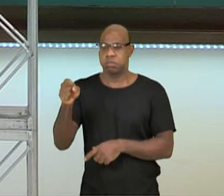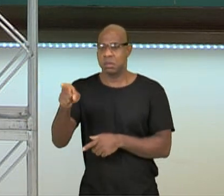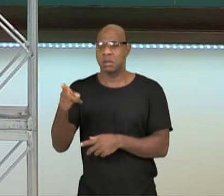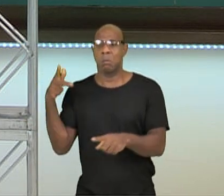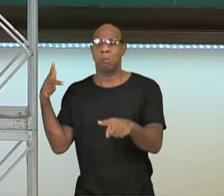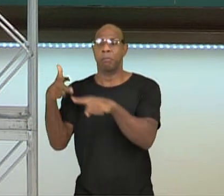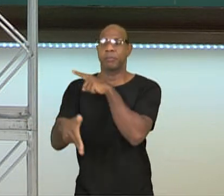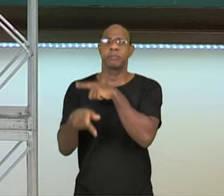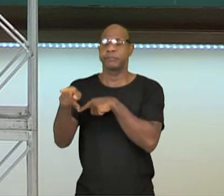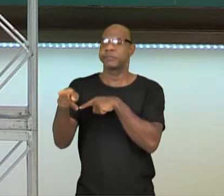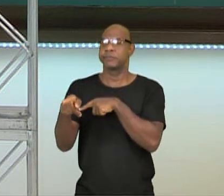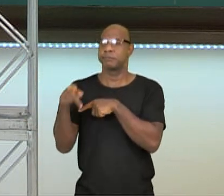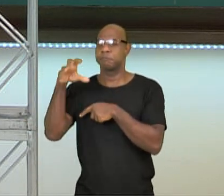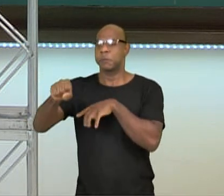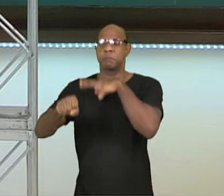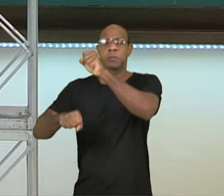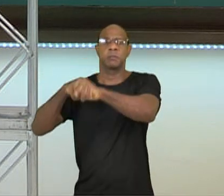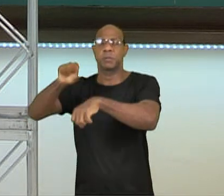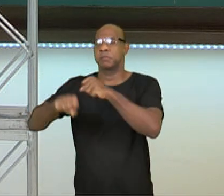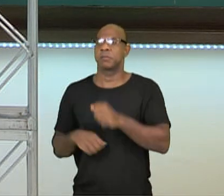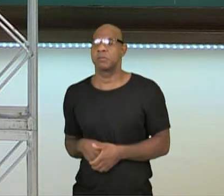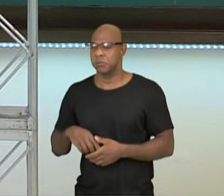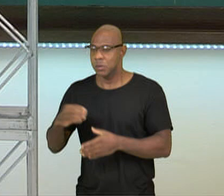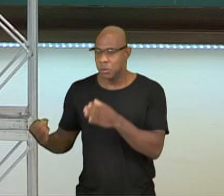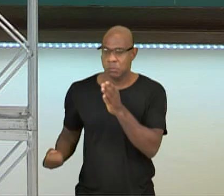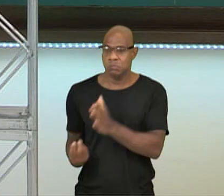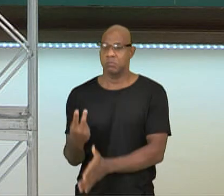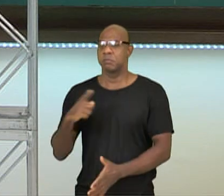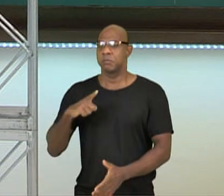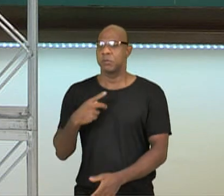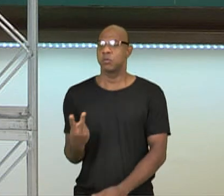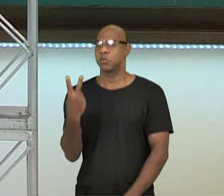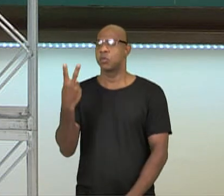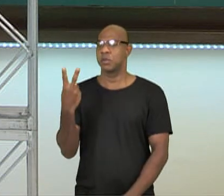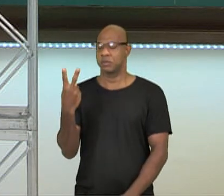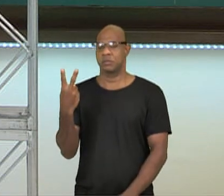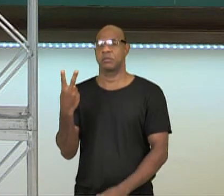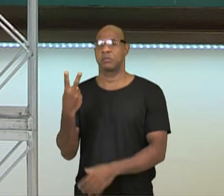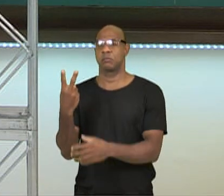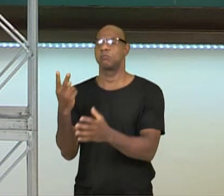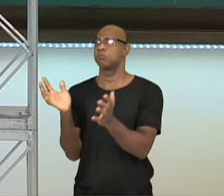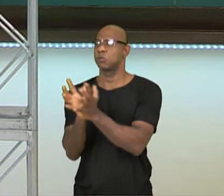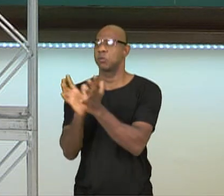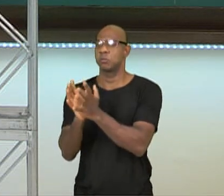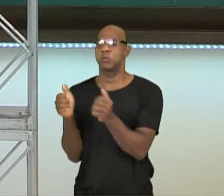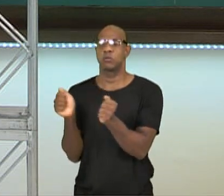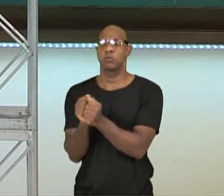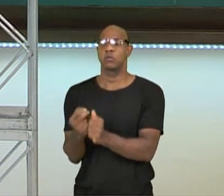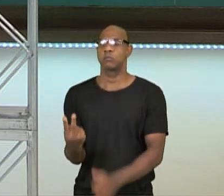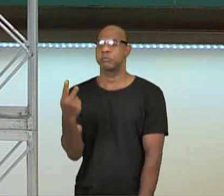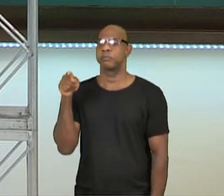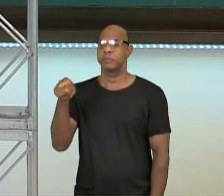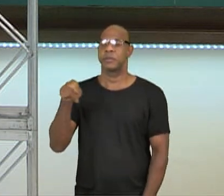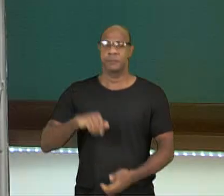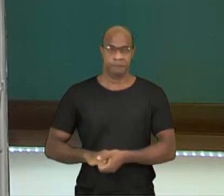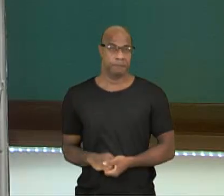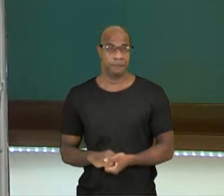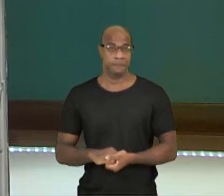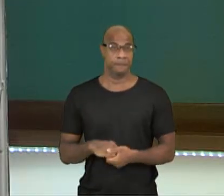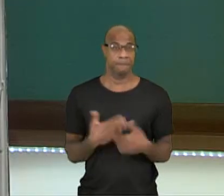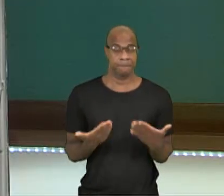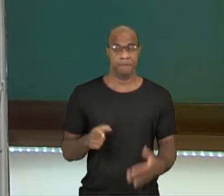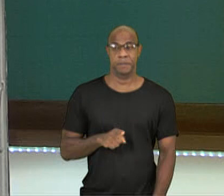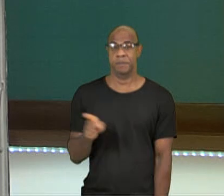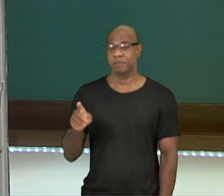cortaram elas ao meio, colocaram duas tribos juntas. Aí foi briga na certa, tá?